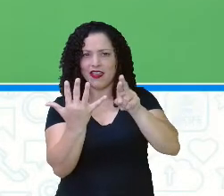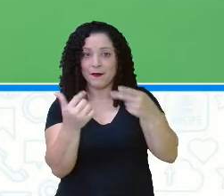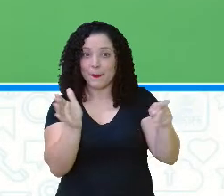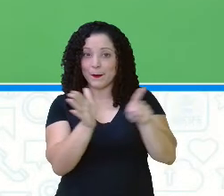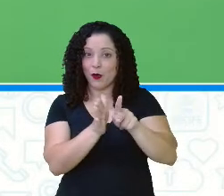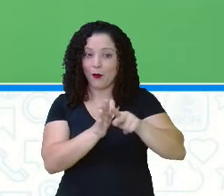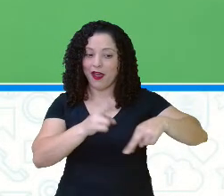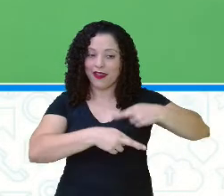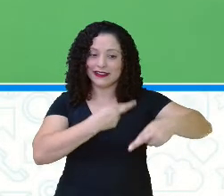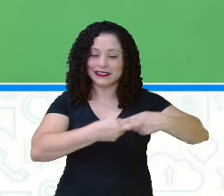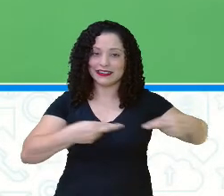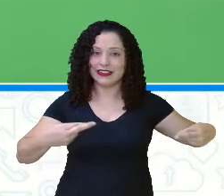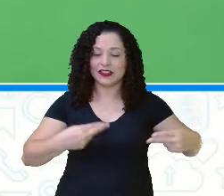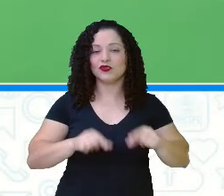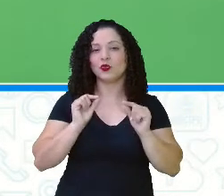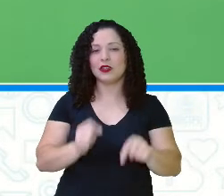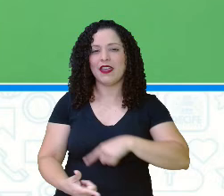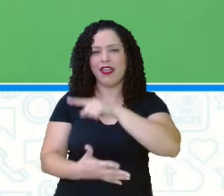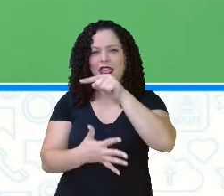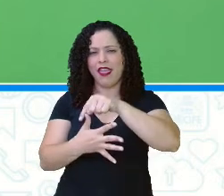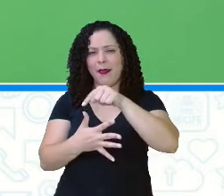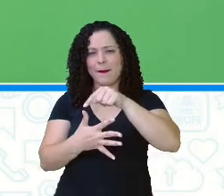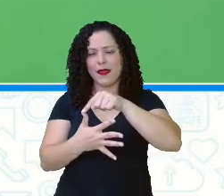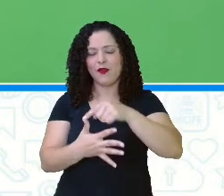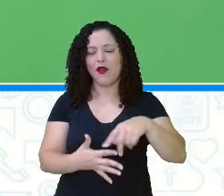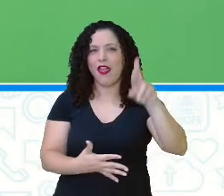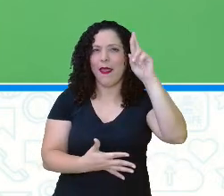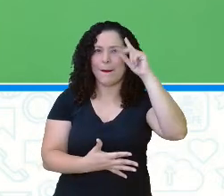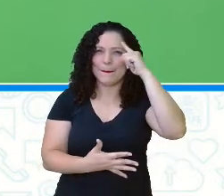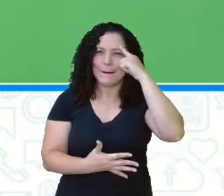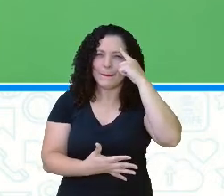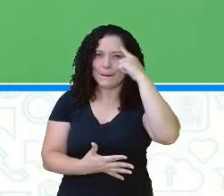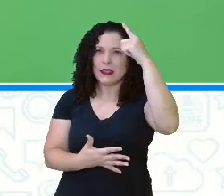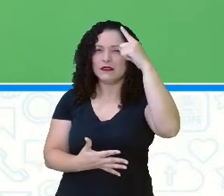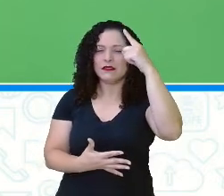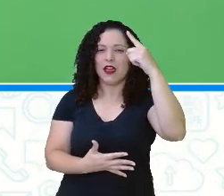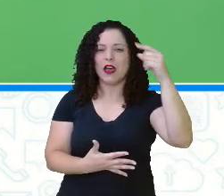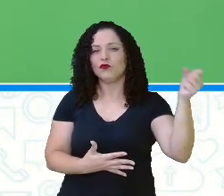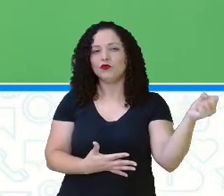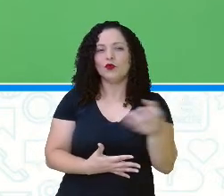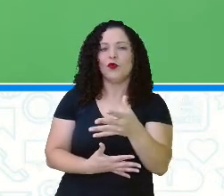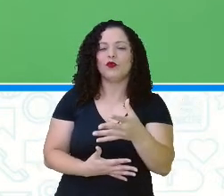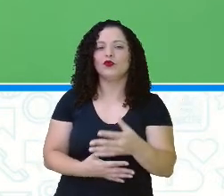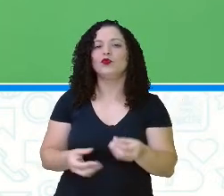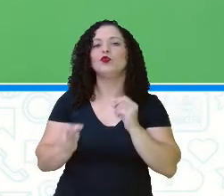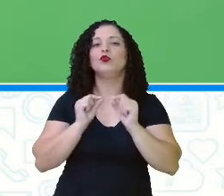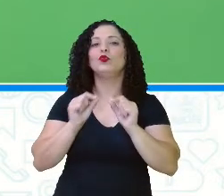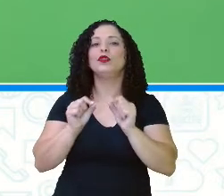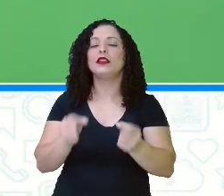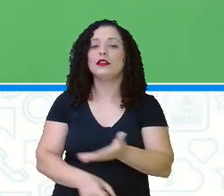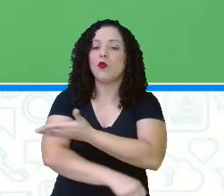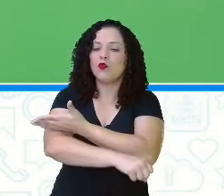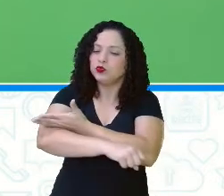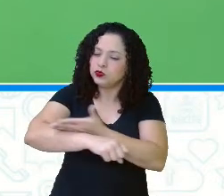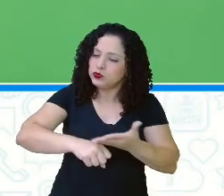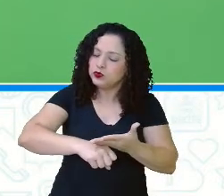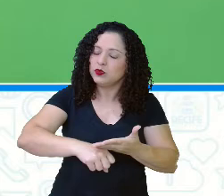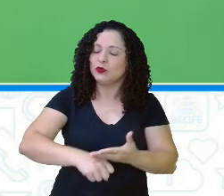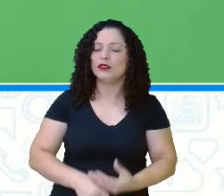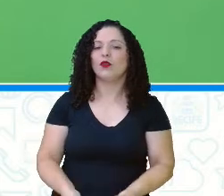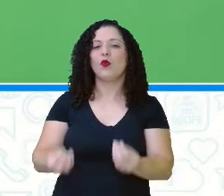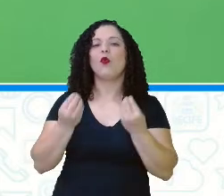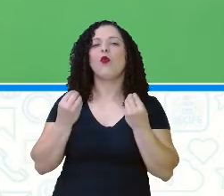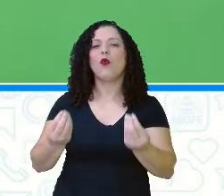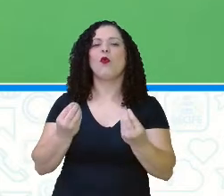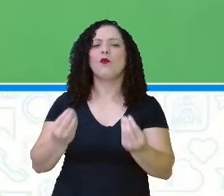reciclagem. Primeiro, repensar. Então, seus hábitos e seu comportamento de consumo. O que é que a gente pode fazer para,